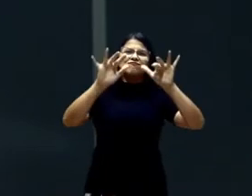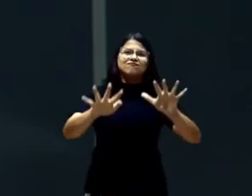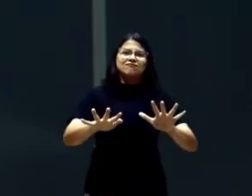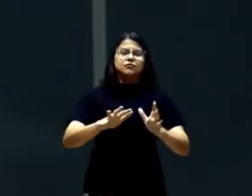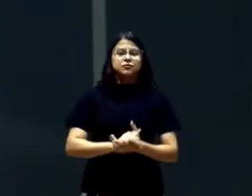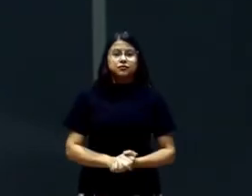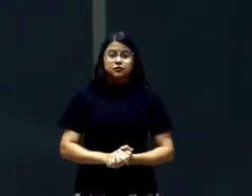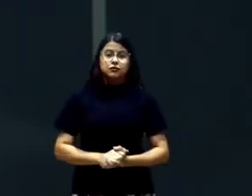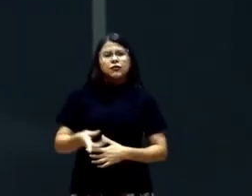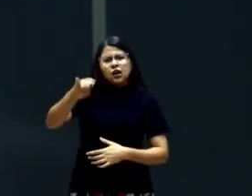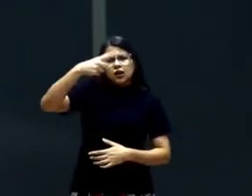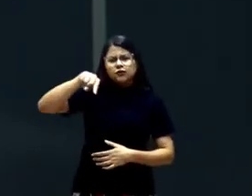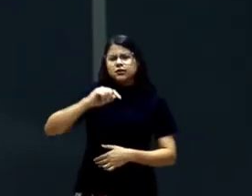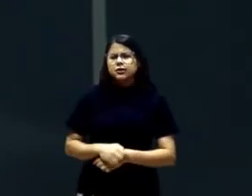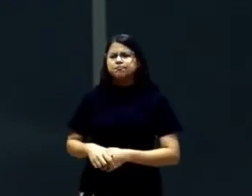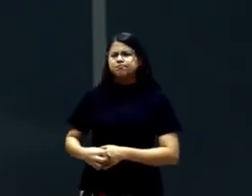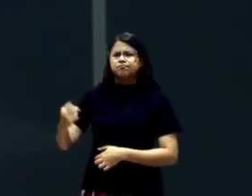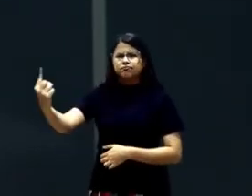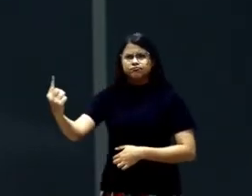Se você conversar com alguém